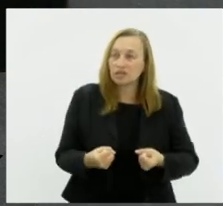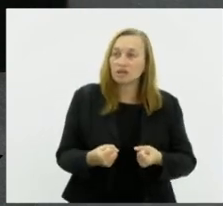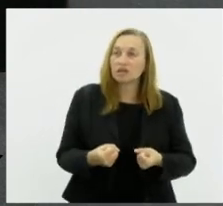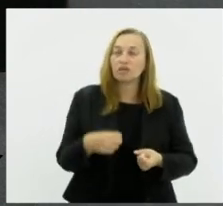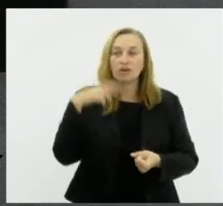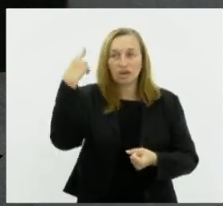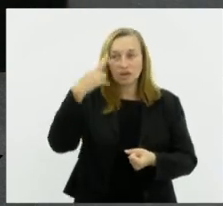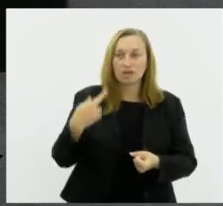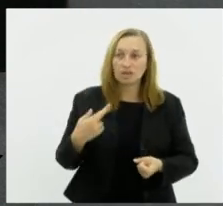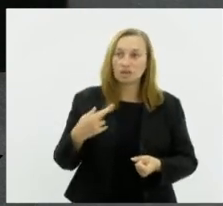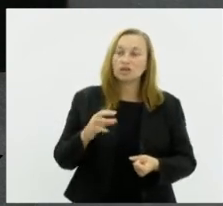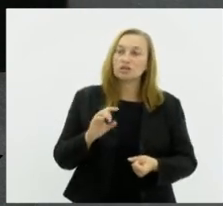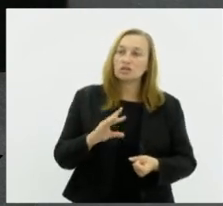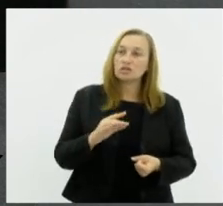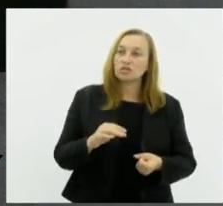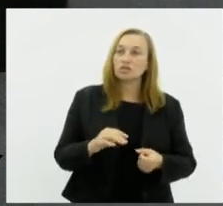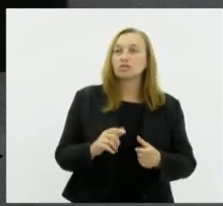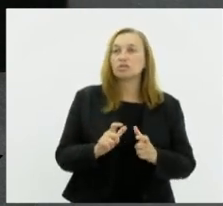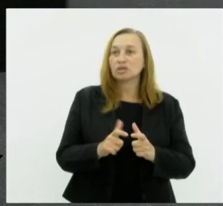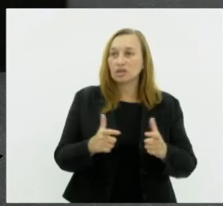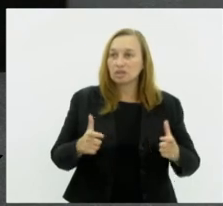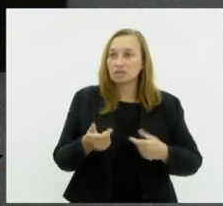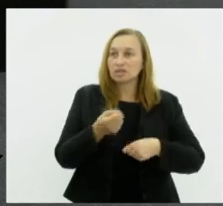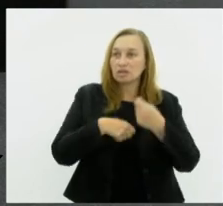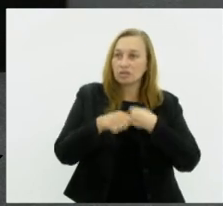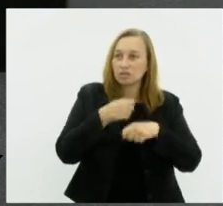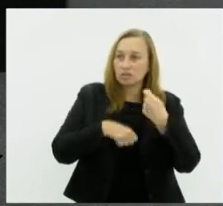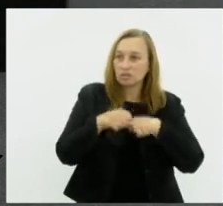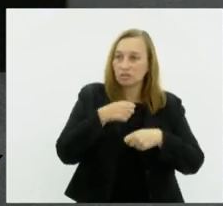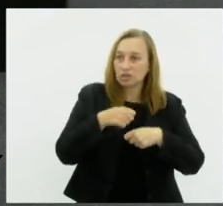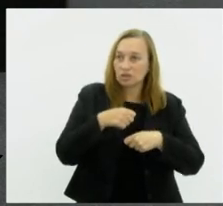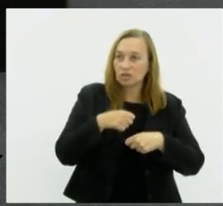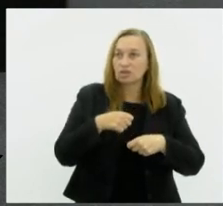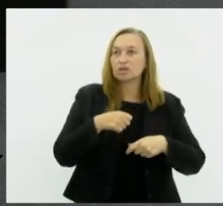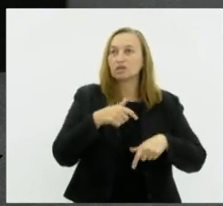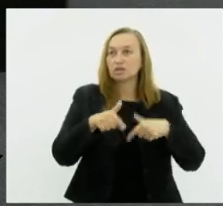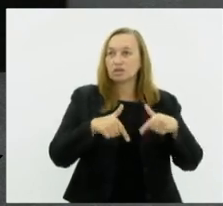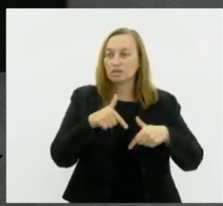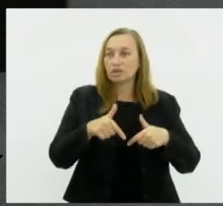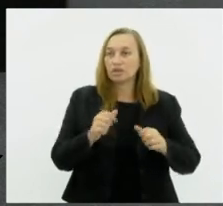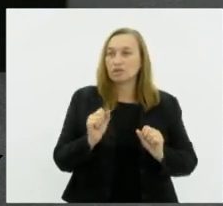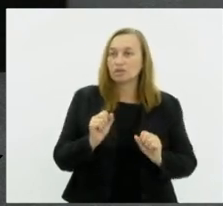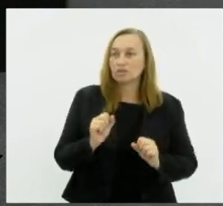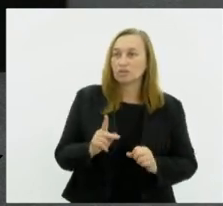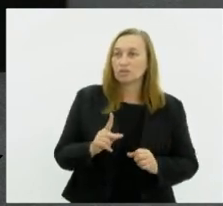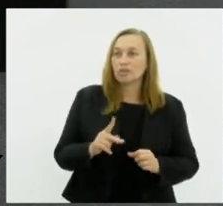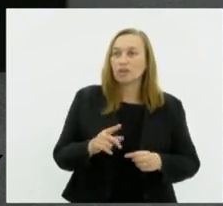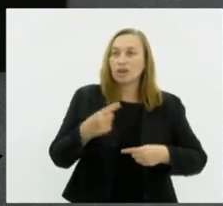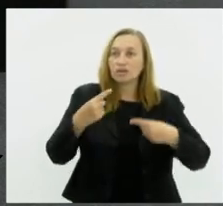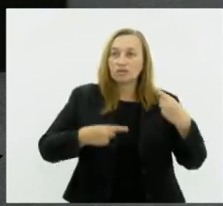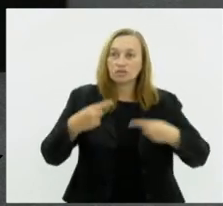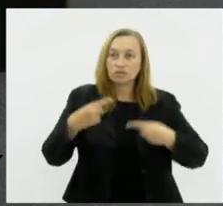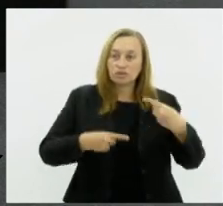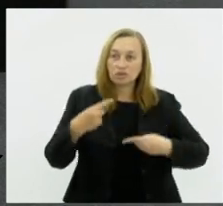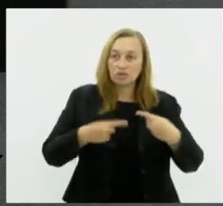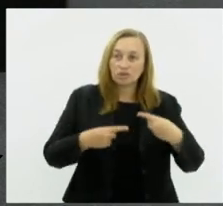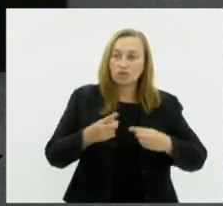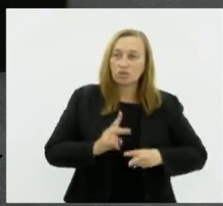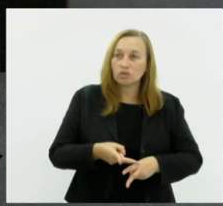devem continuar em caso de crescimento real da economia e de geração de emprego. Ponto. Esse é um debate que